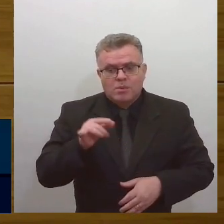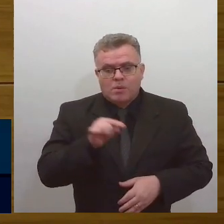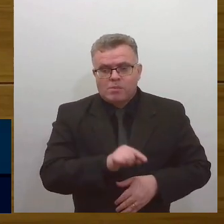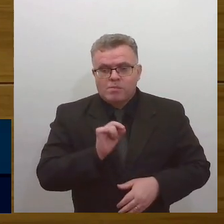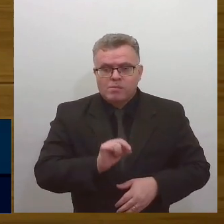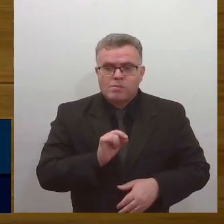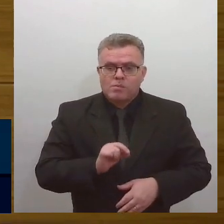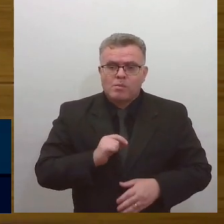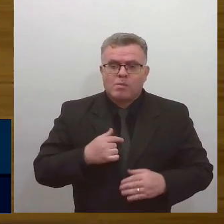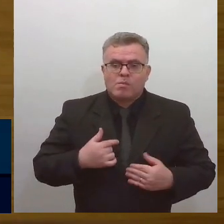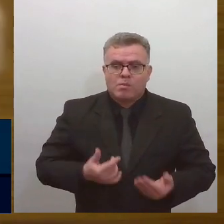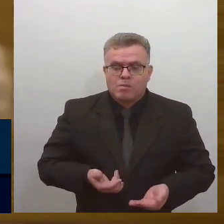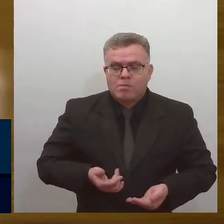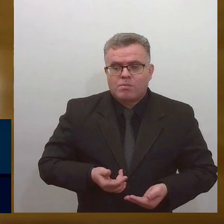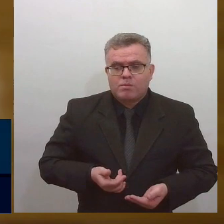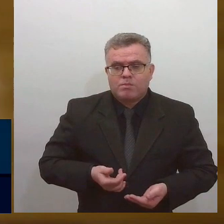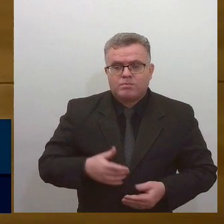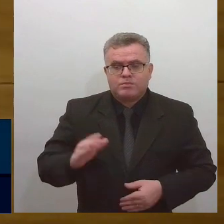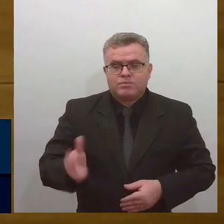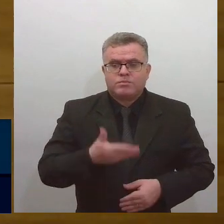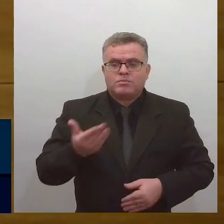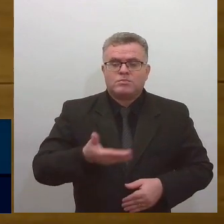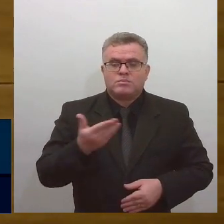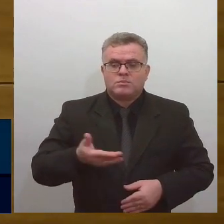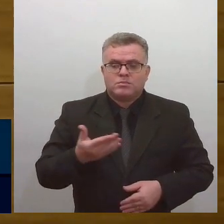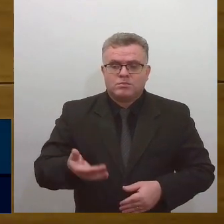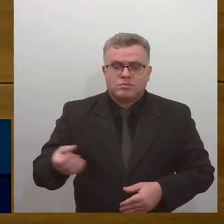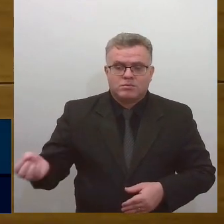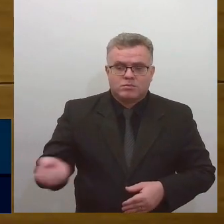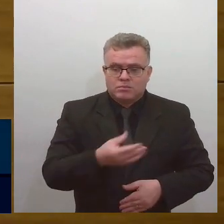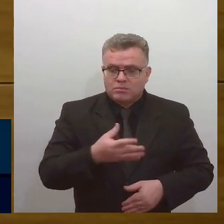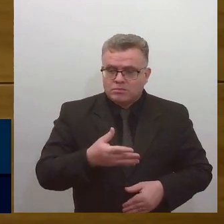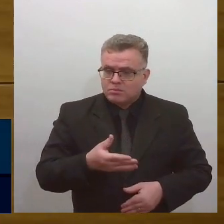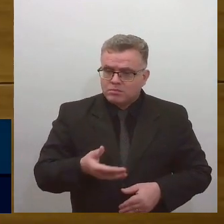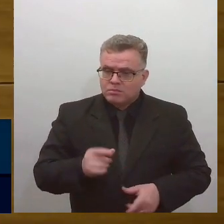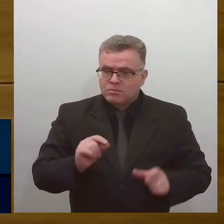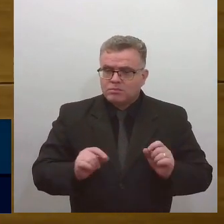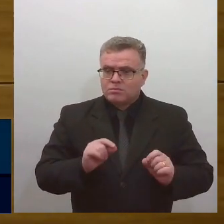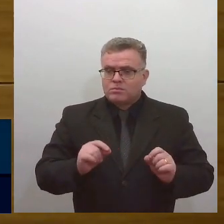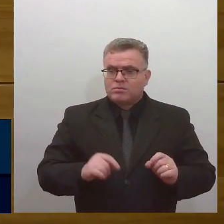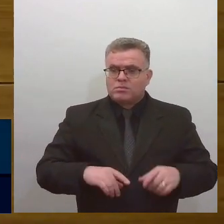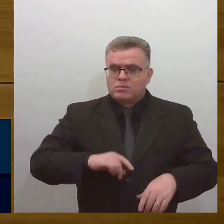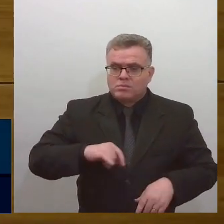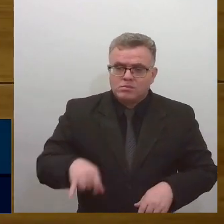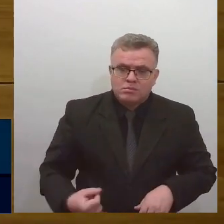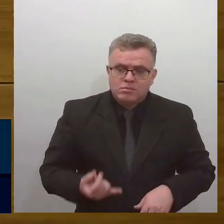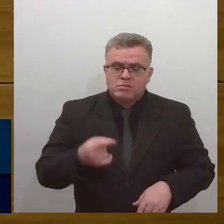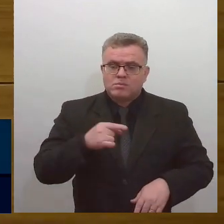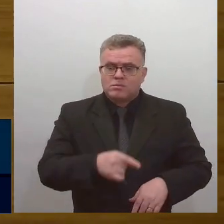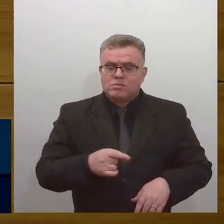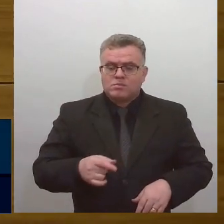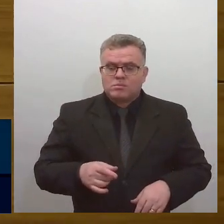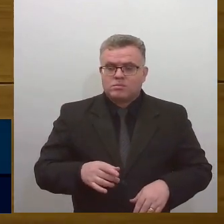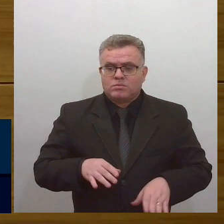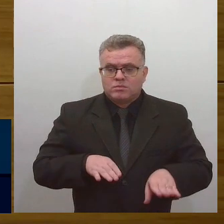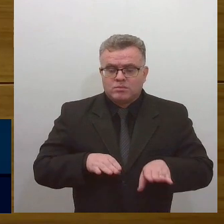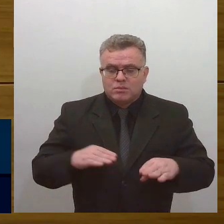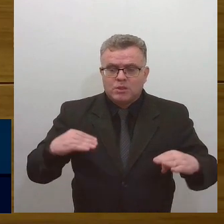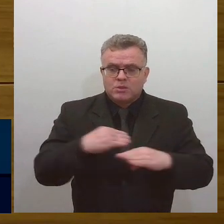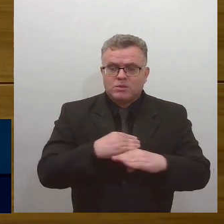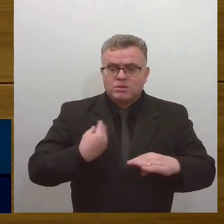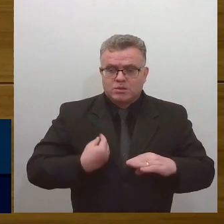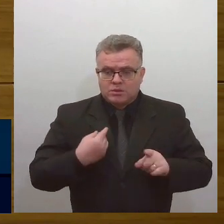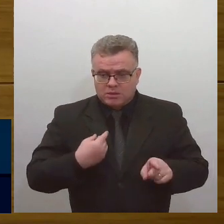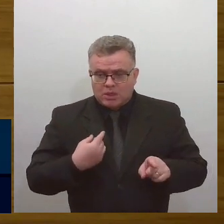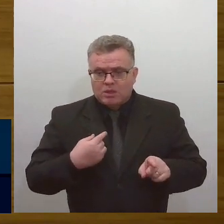eh eh implantação de novas rodovias e aproveita mais rodovias eh eh já existentes que a gente reduz